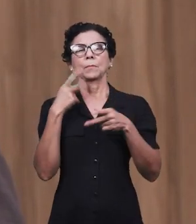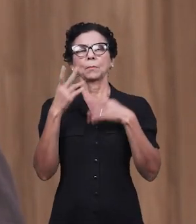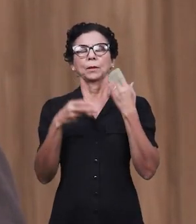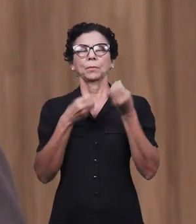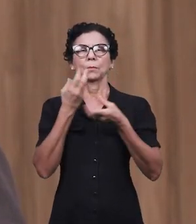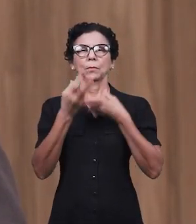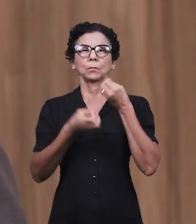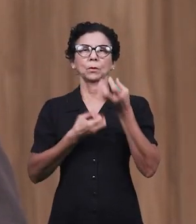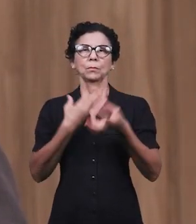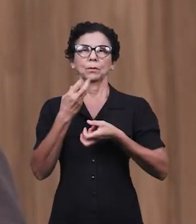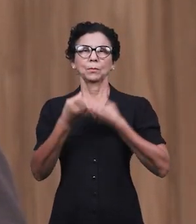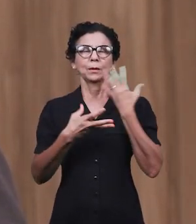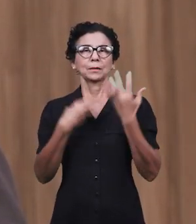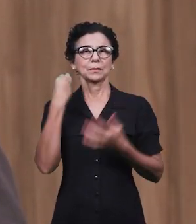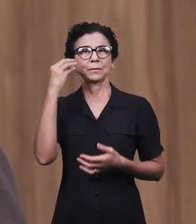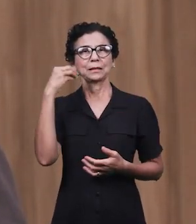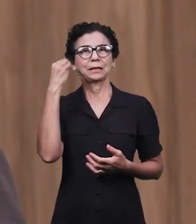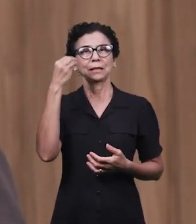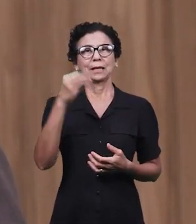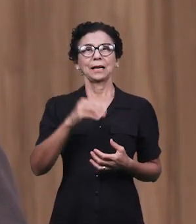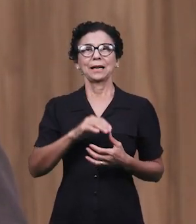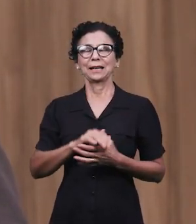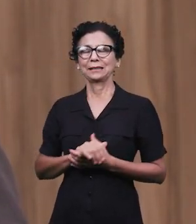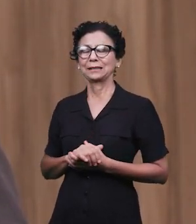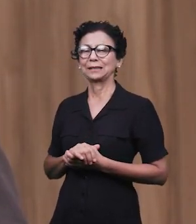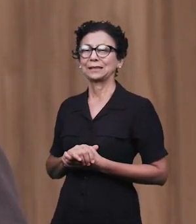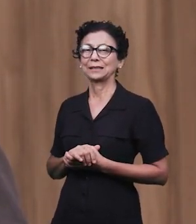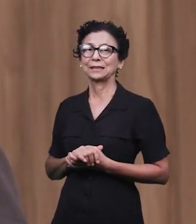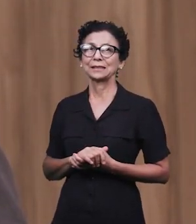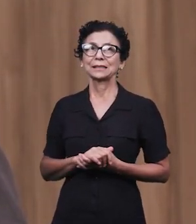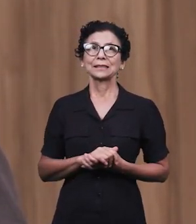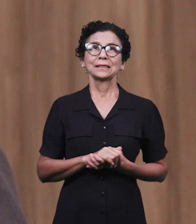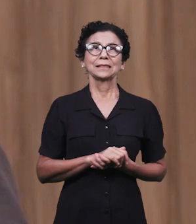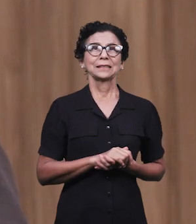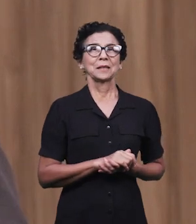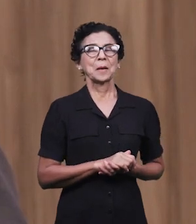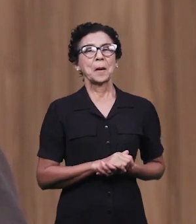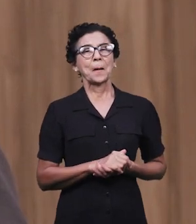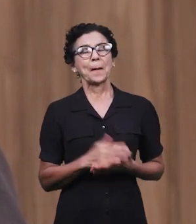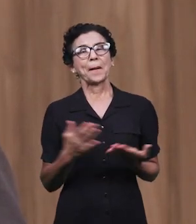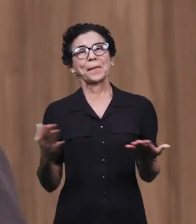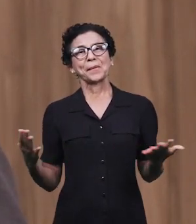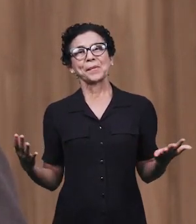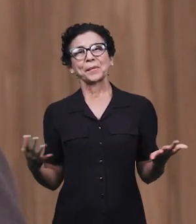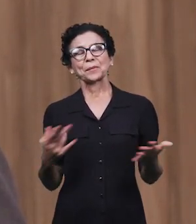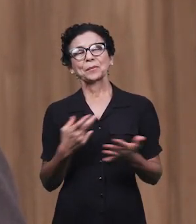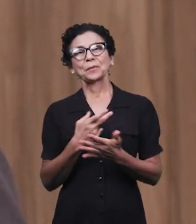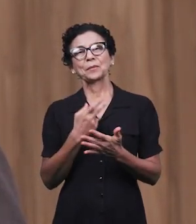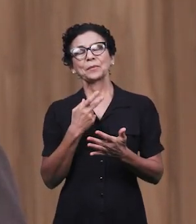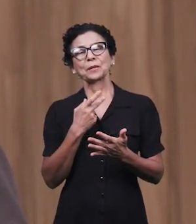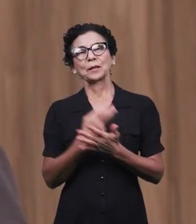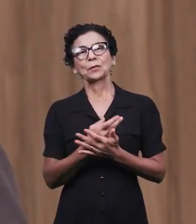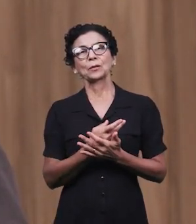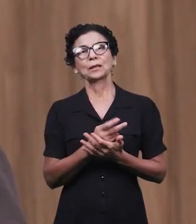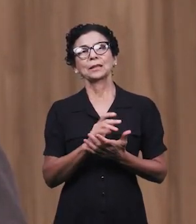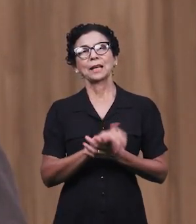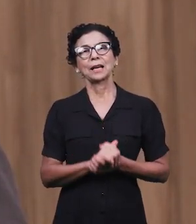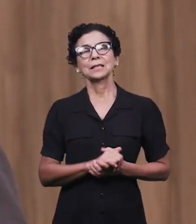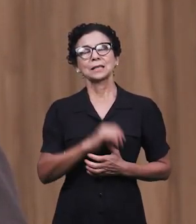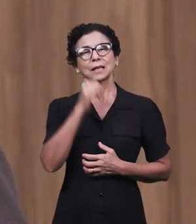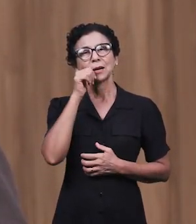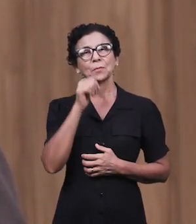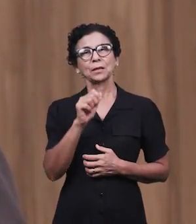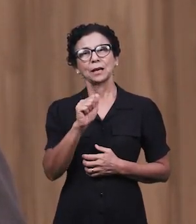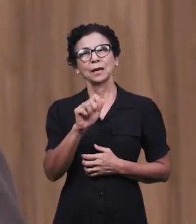o nome para Agripa. Tu crês nos profetas, né?